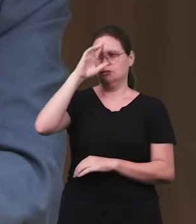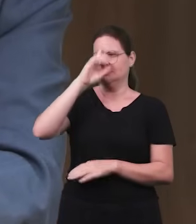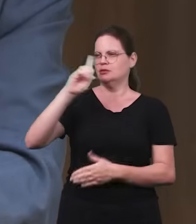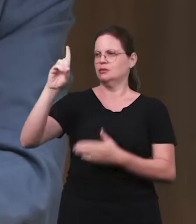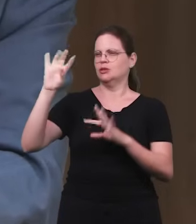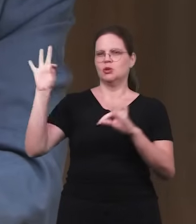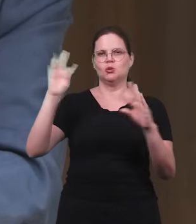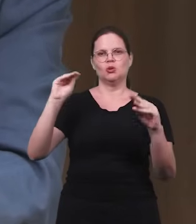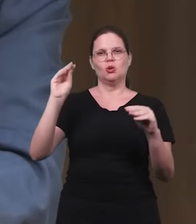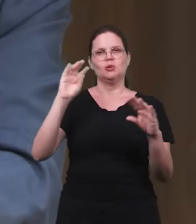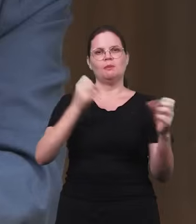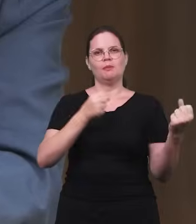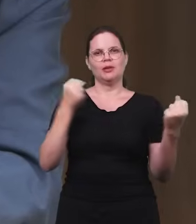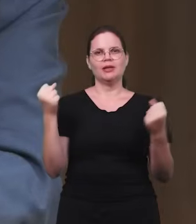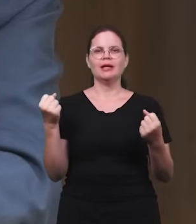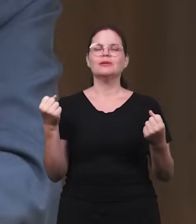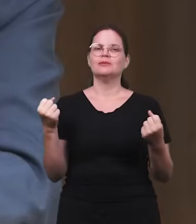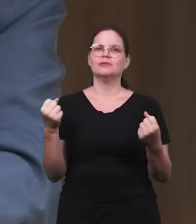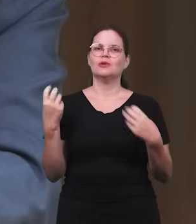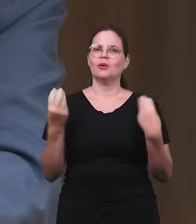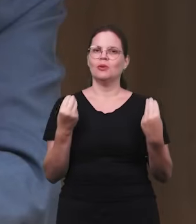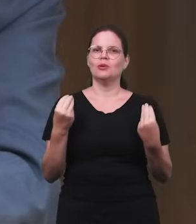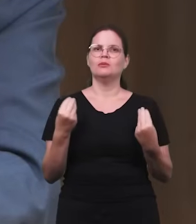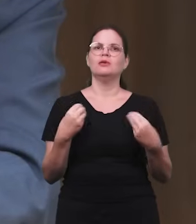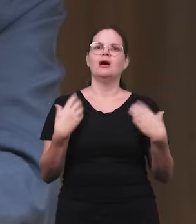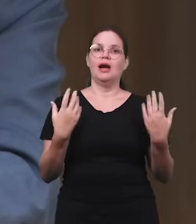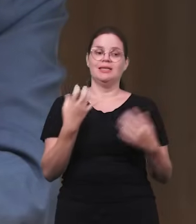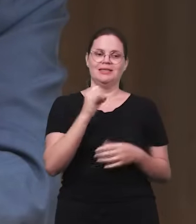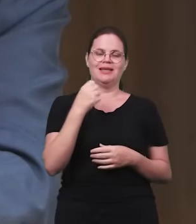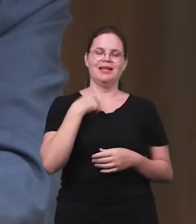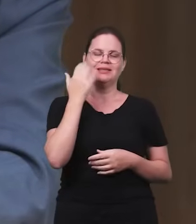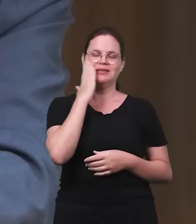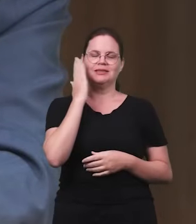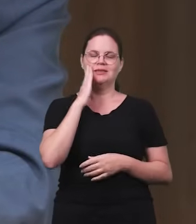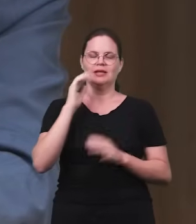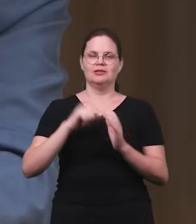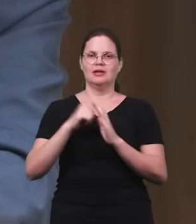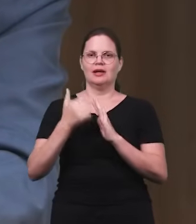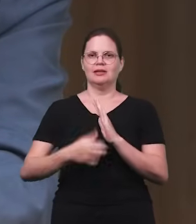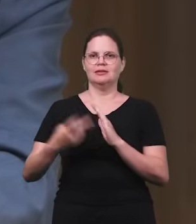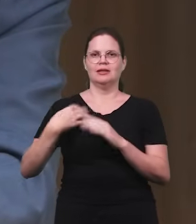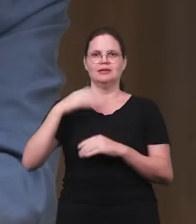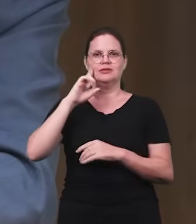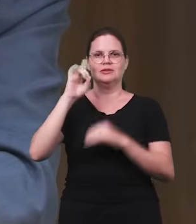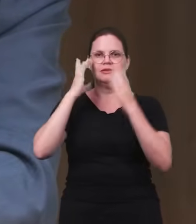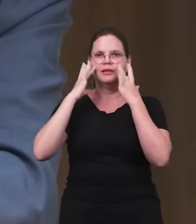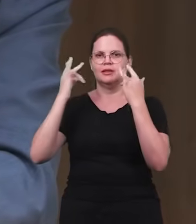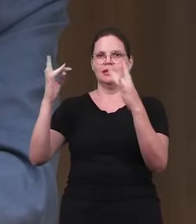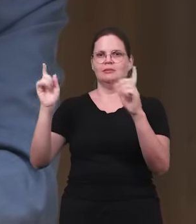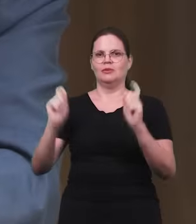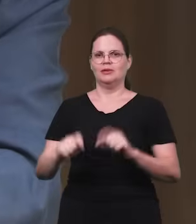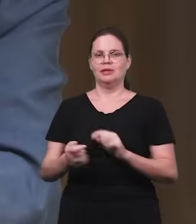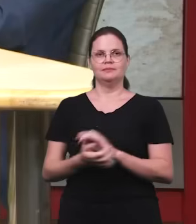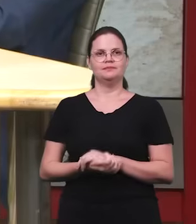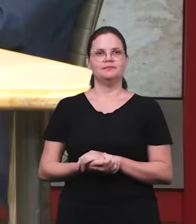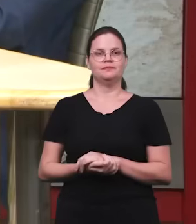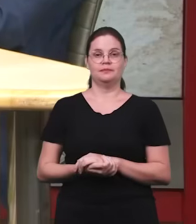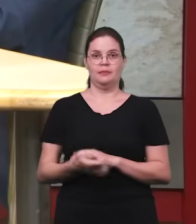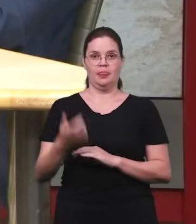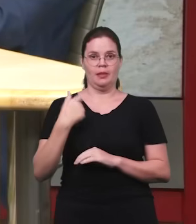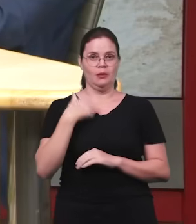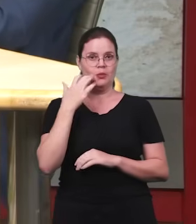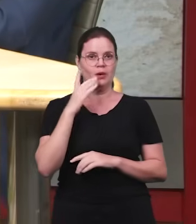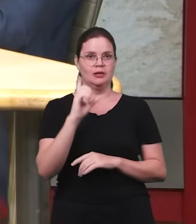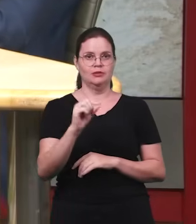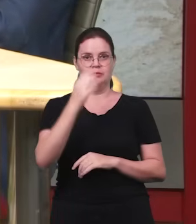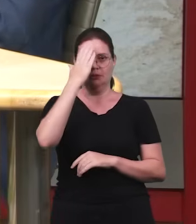a entender essa grandeza, ele temerá esse Deus pelo seu poder. Então, acho que... O